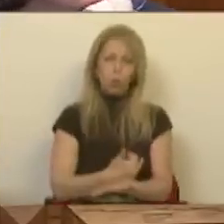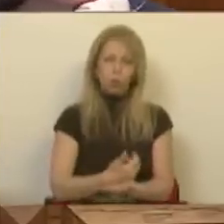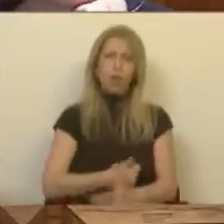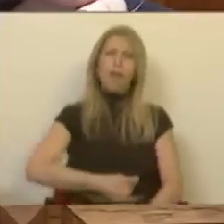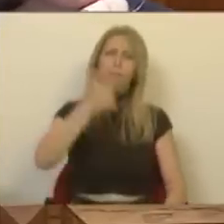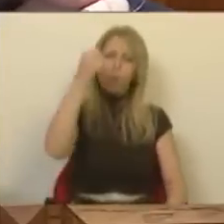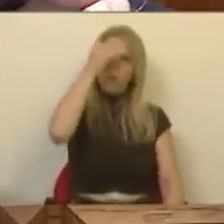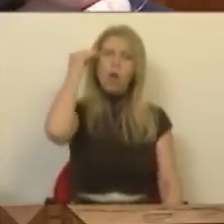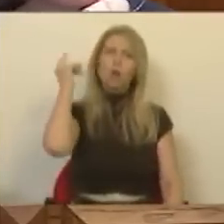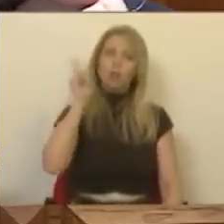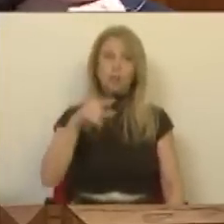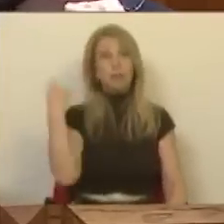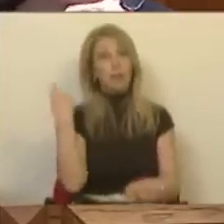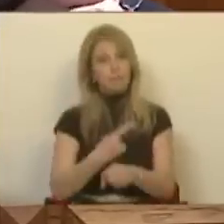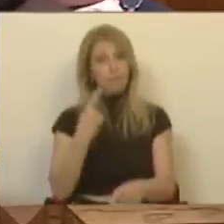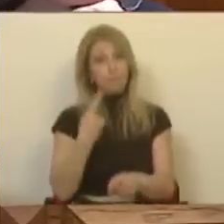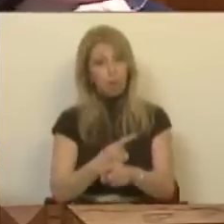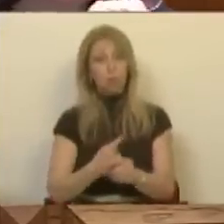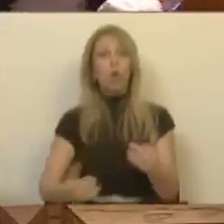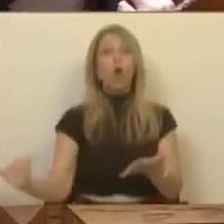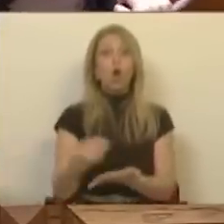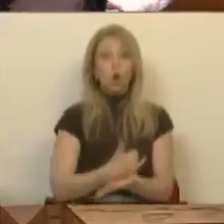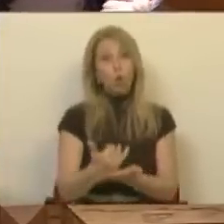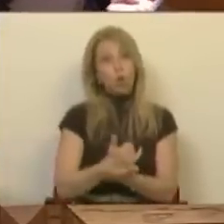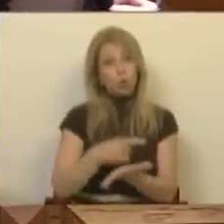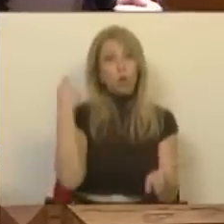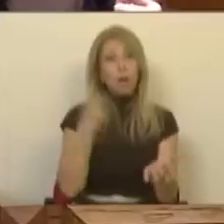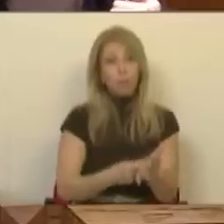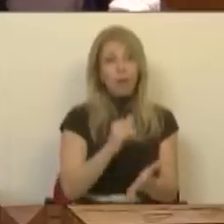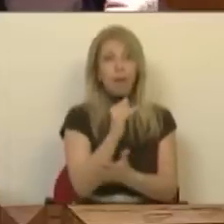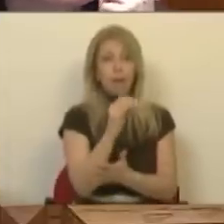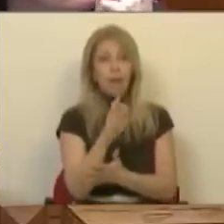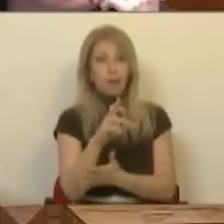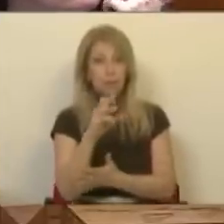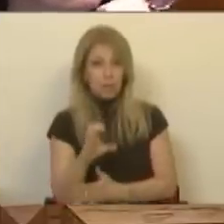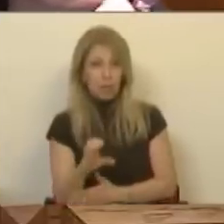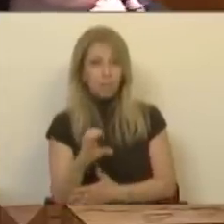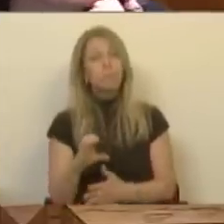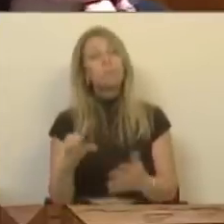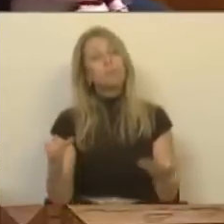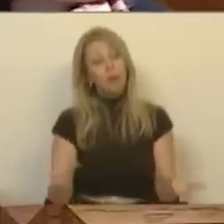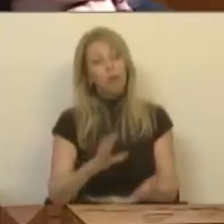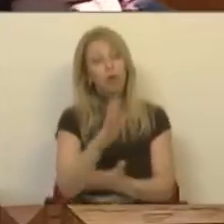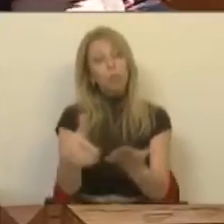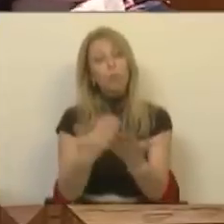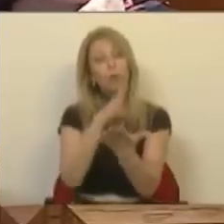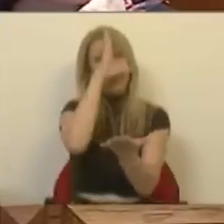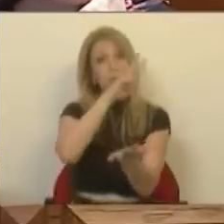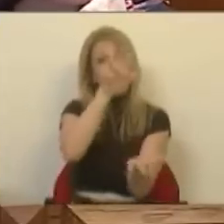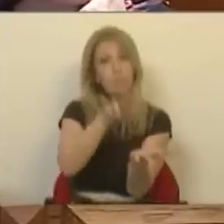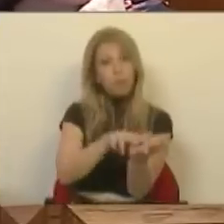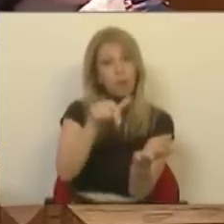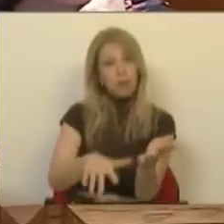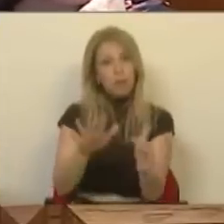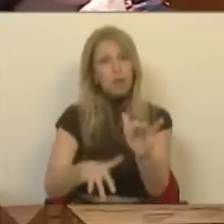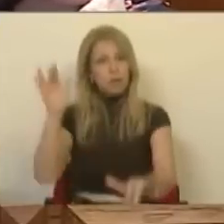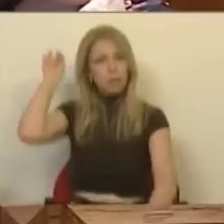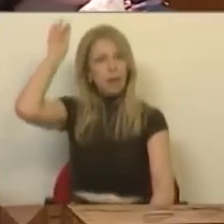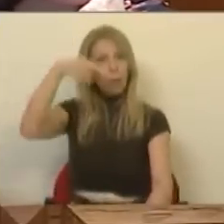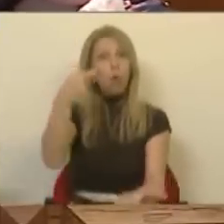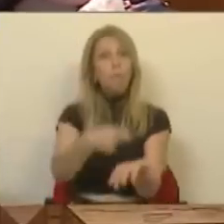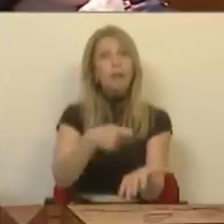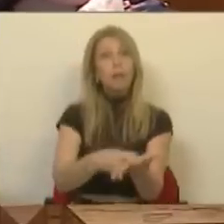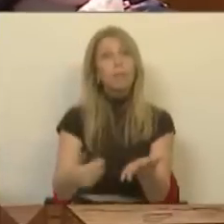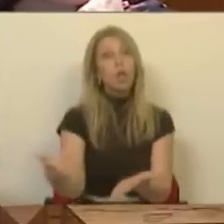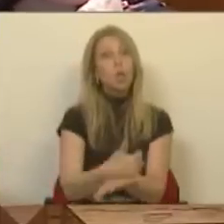para além da taxação geral dos grupos que existem foi aprovado por proposta do governo aqui na Assembleia da República a taxação